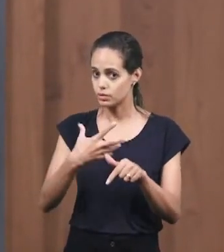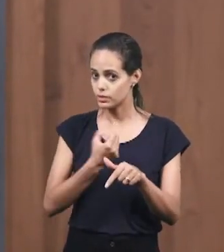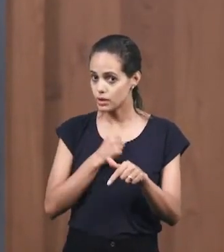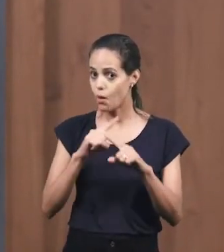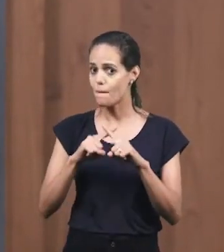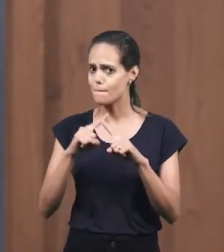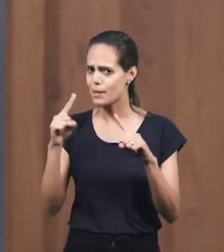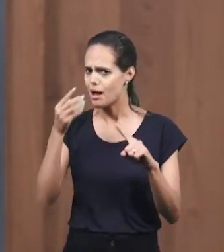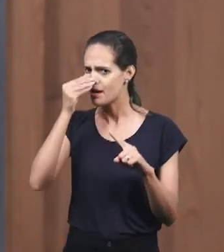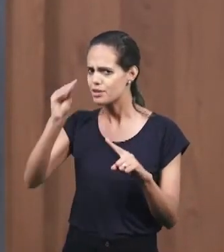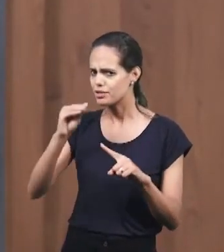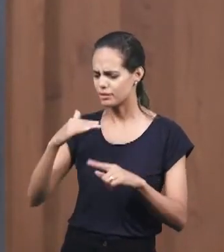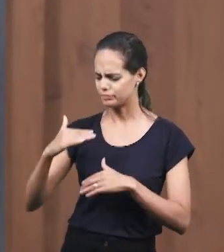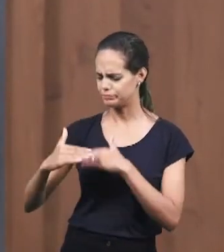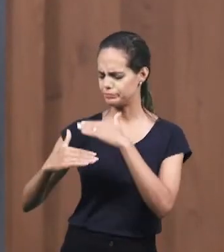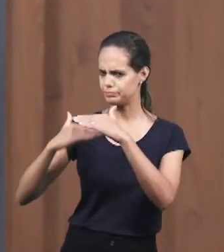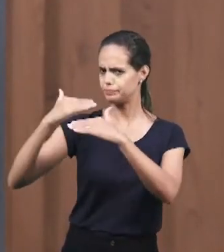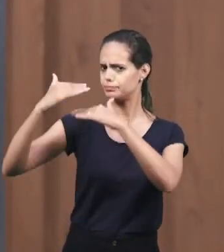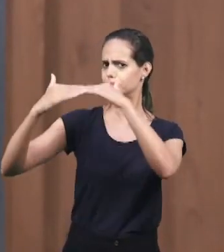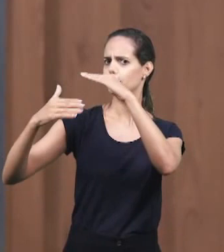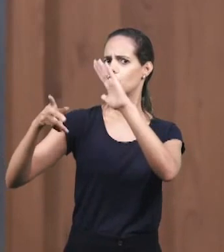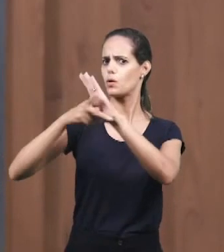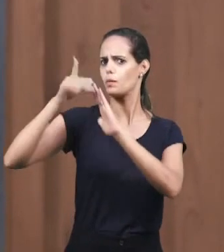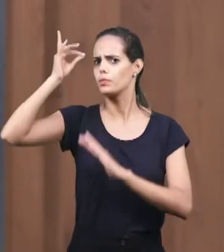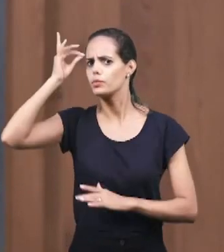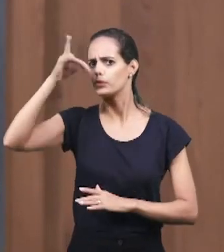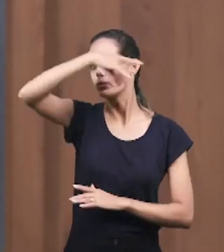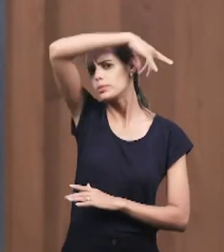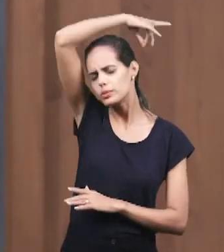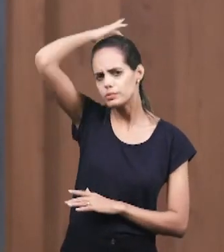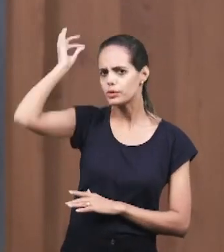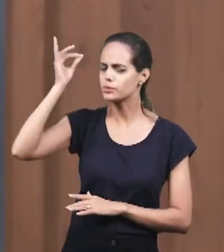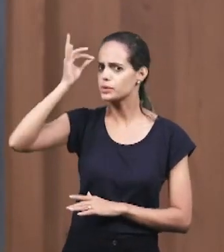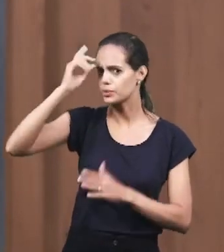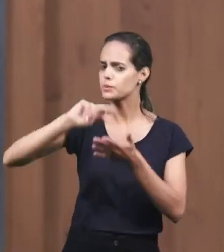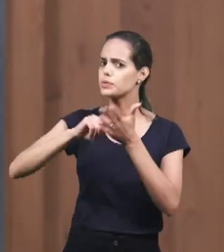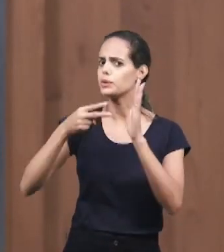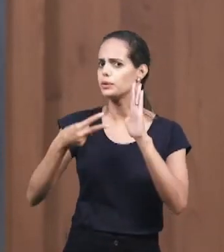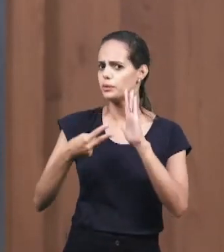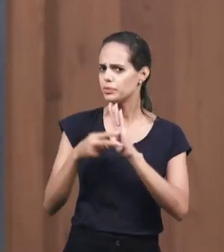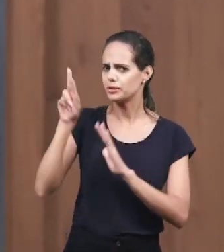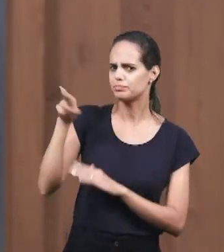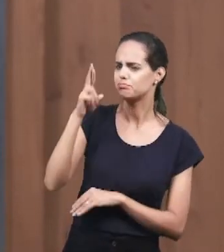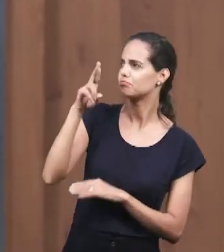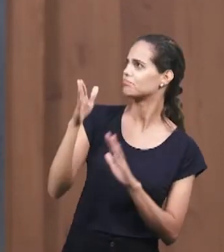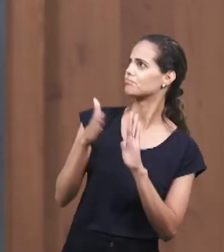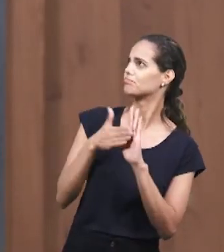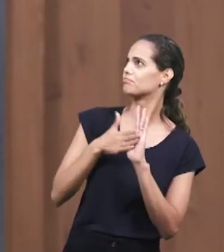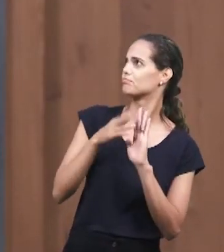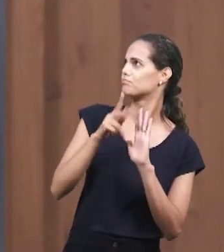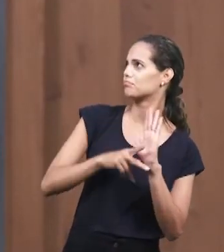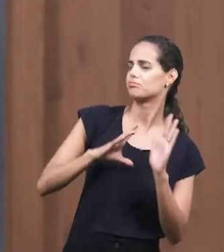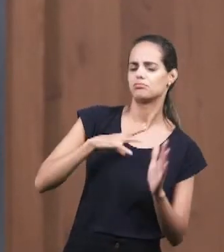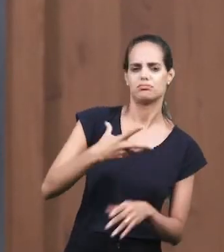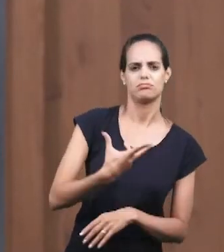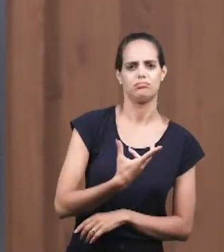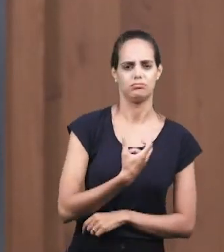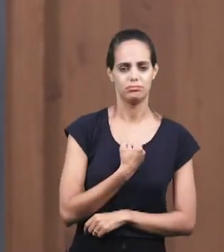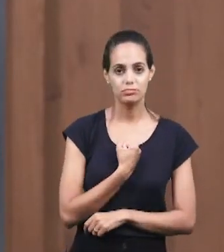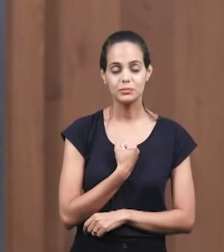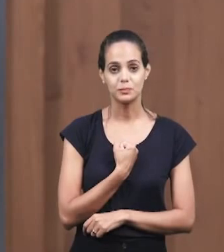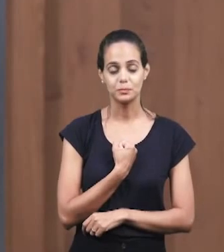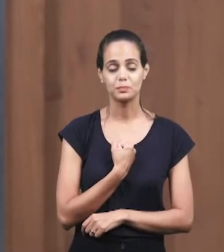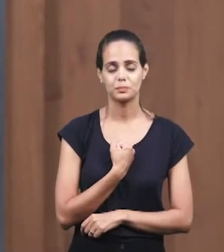de santificação do Espírito Santo, isso significa negar todo o projeto de salvação. Muito bem colocado